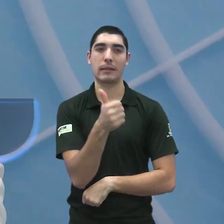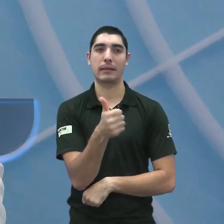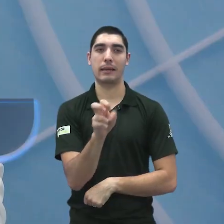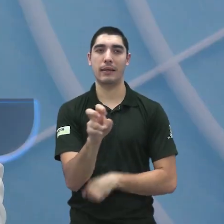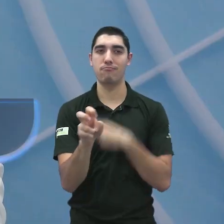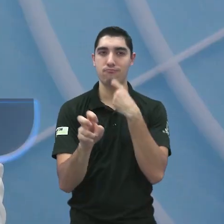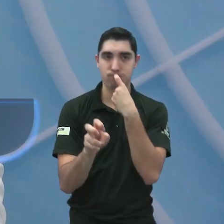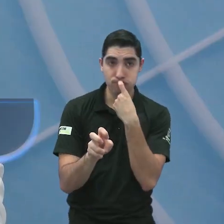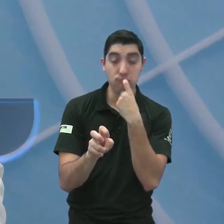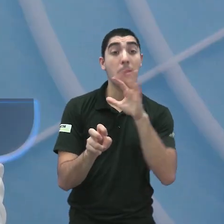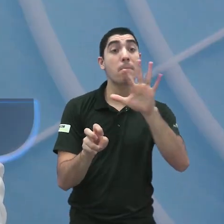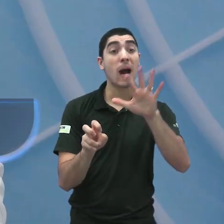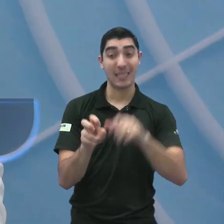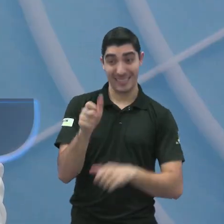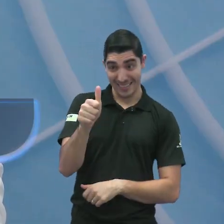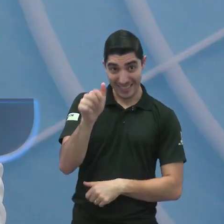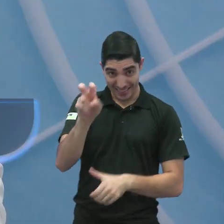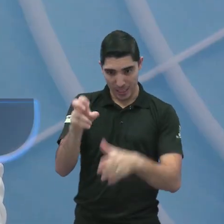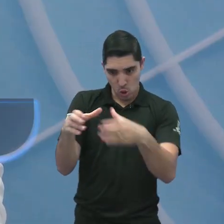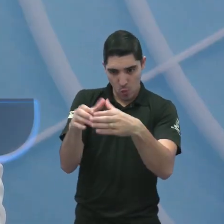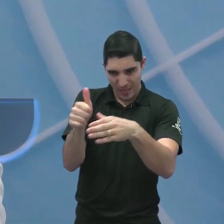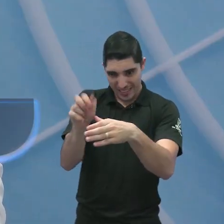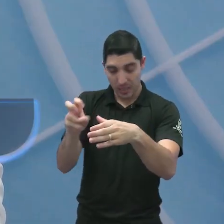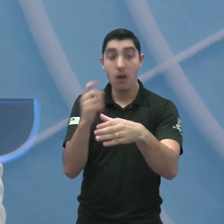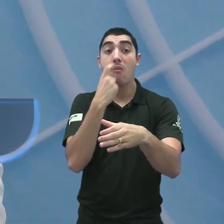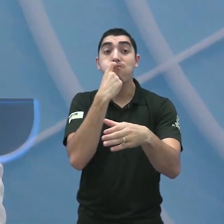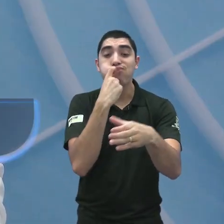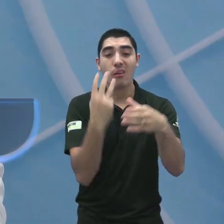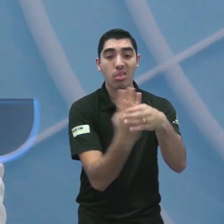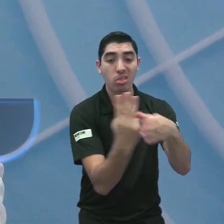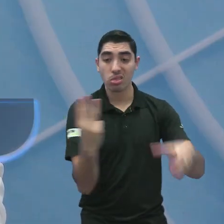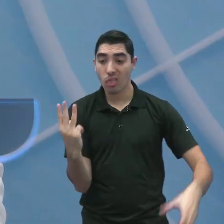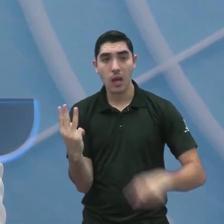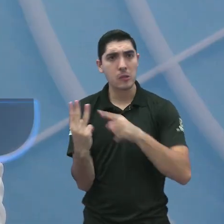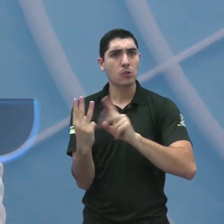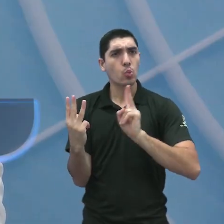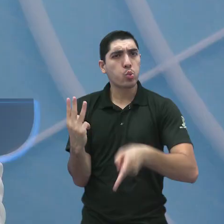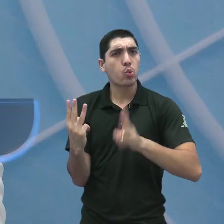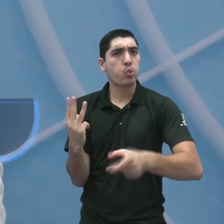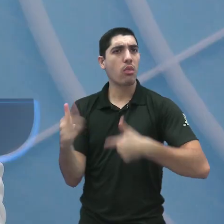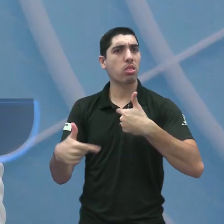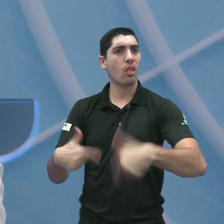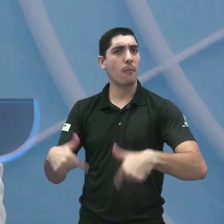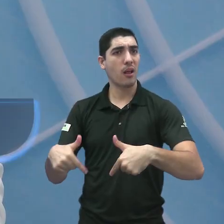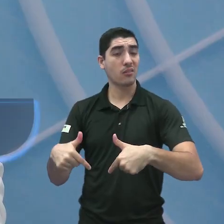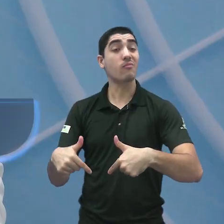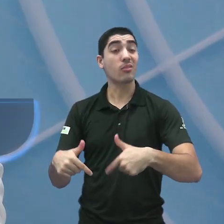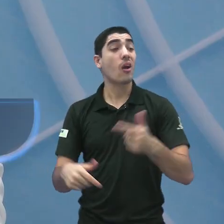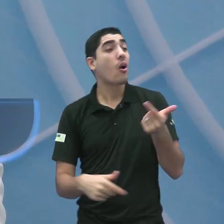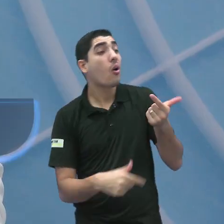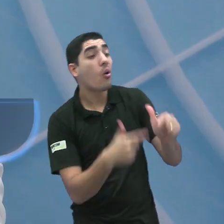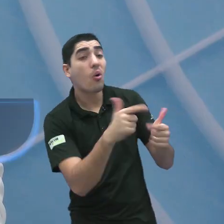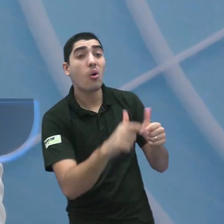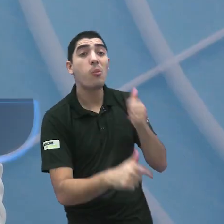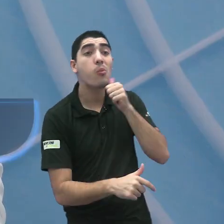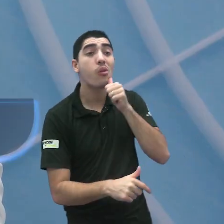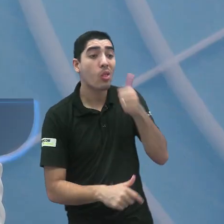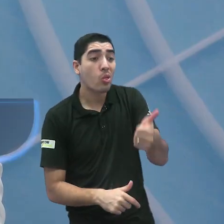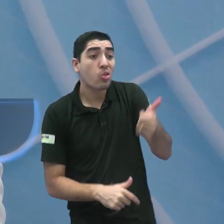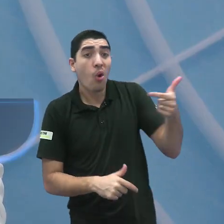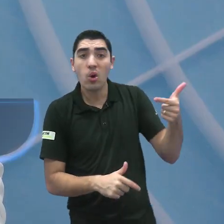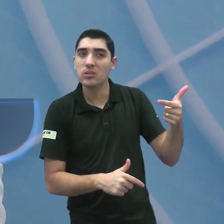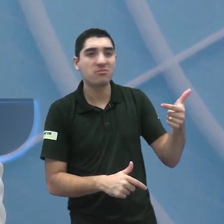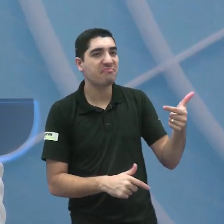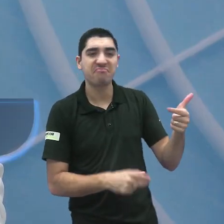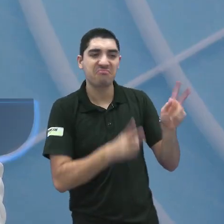dessas, apenas 3 eu tenho conhecimento que continua na carreira. Então, elas foram para outras carreiras por conta dessa dificuldade de se